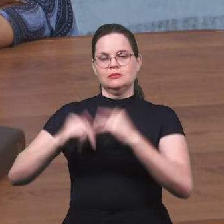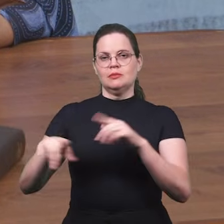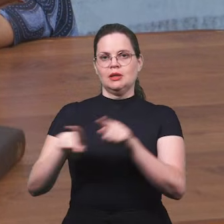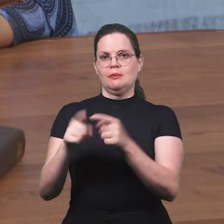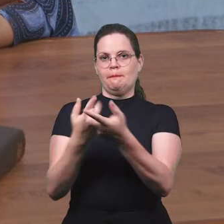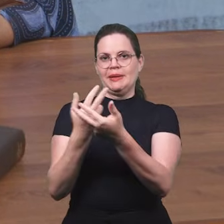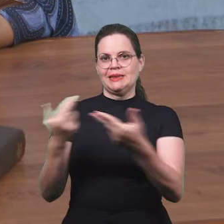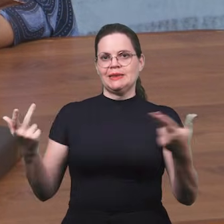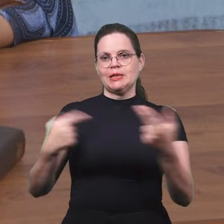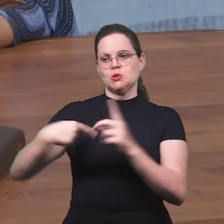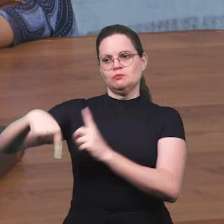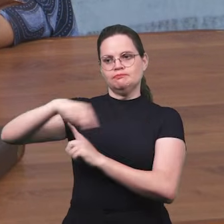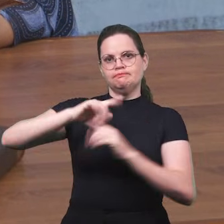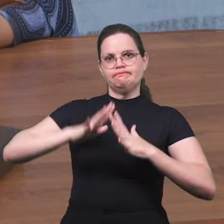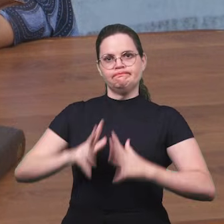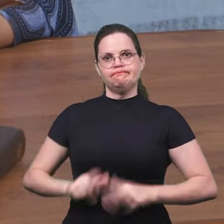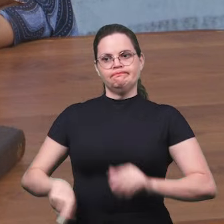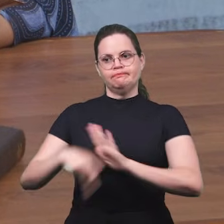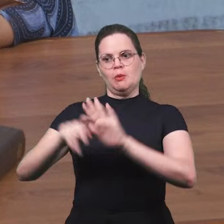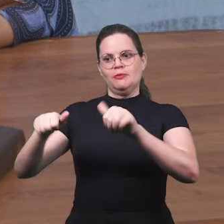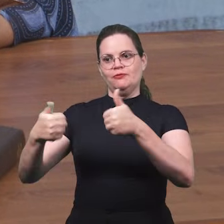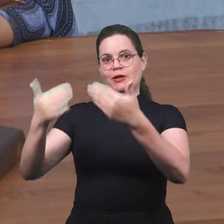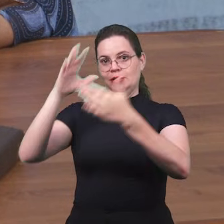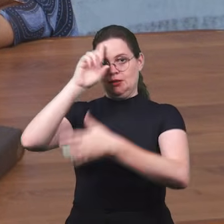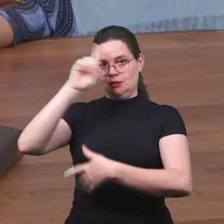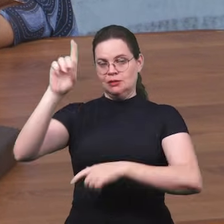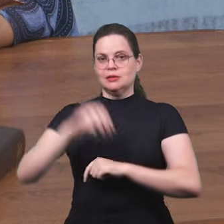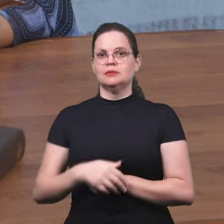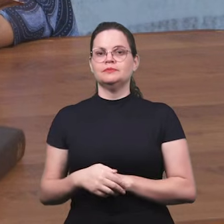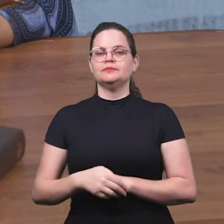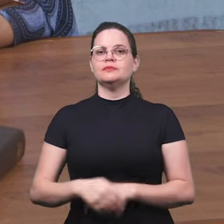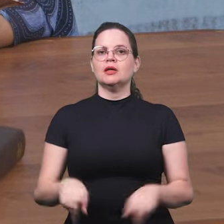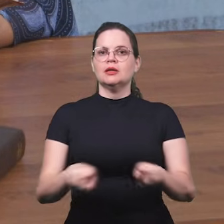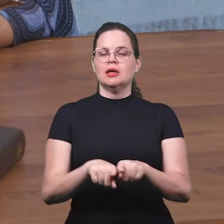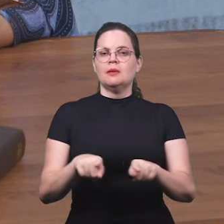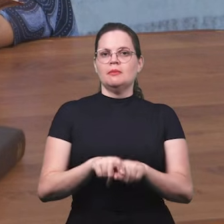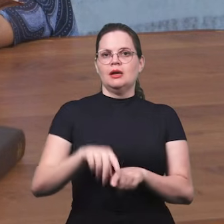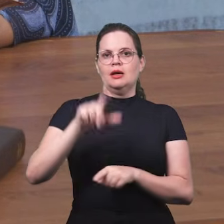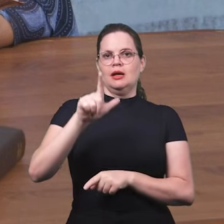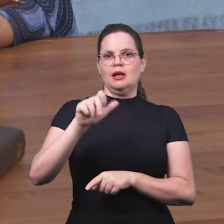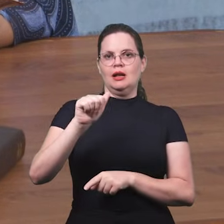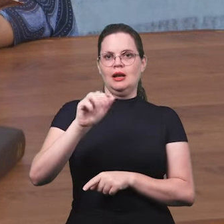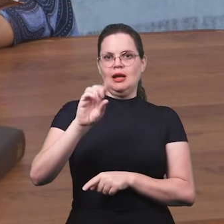coisas sagradas. Quanto aos filhos de Ladã,